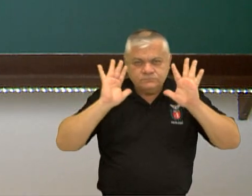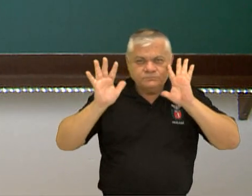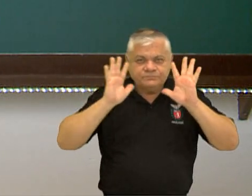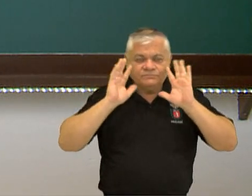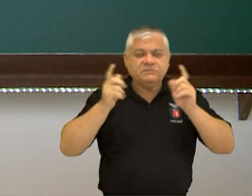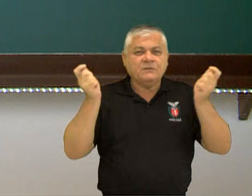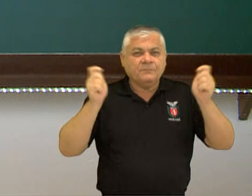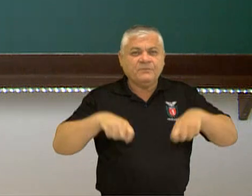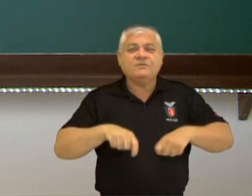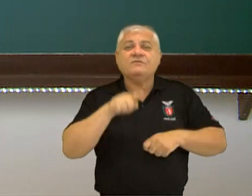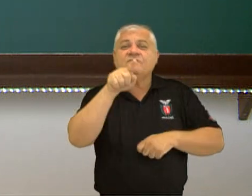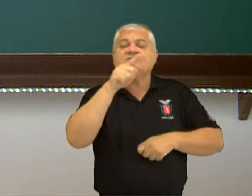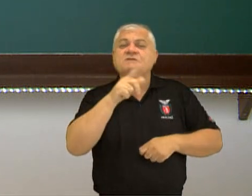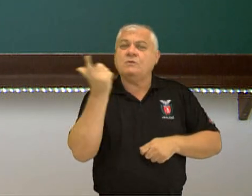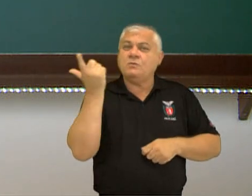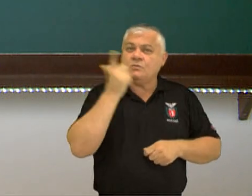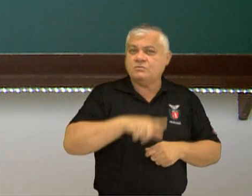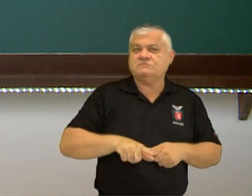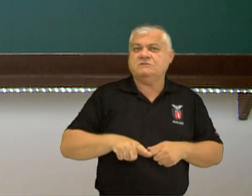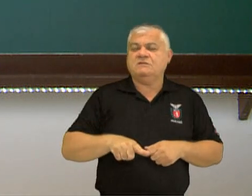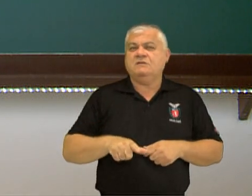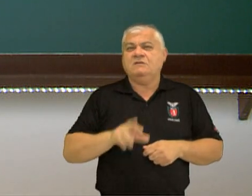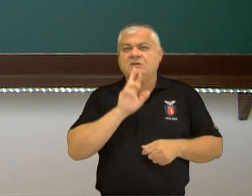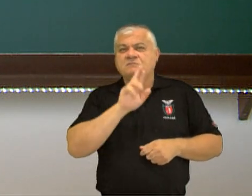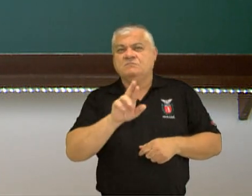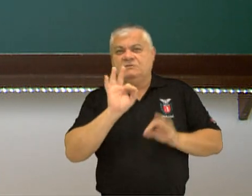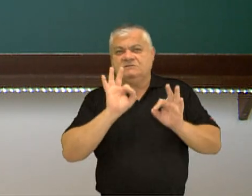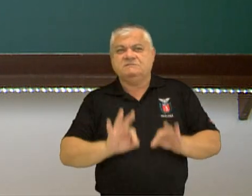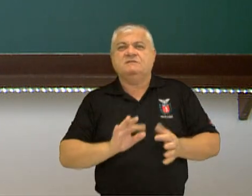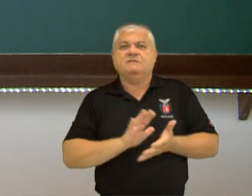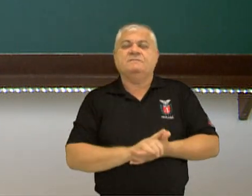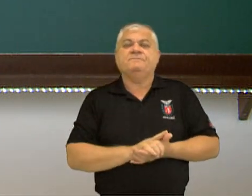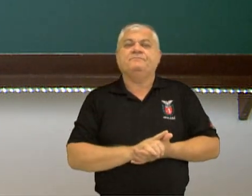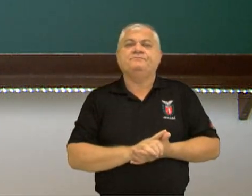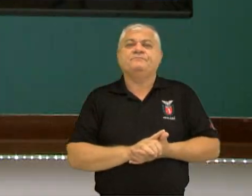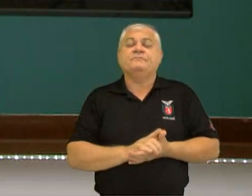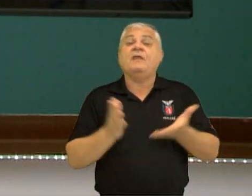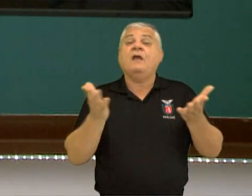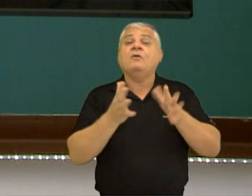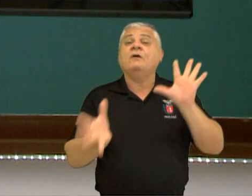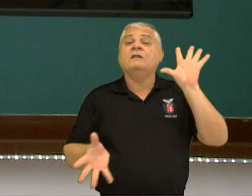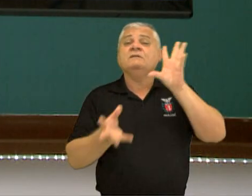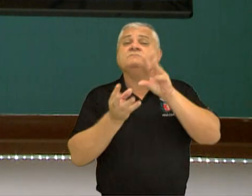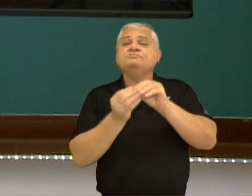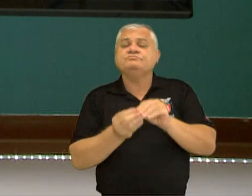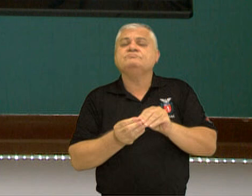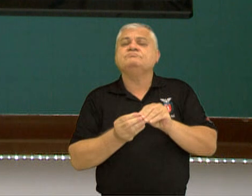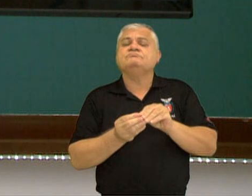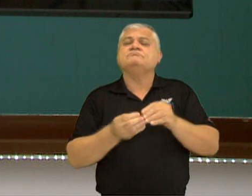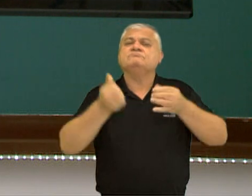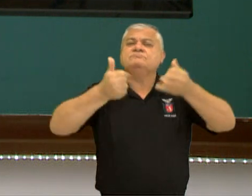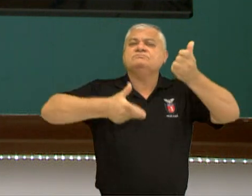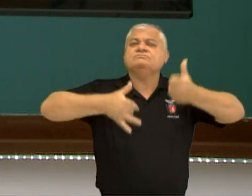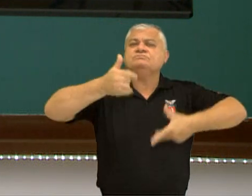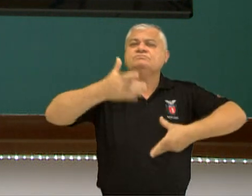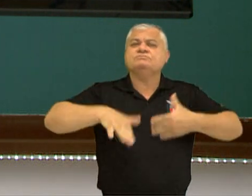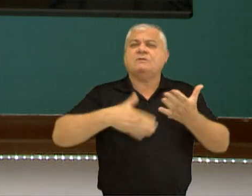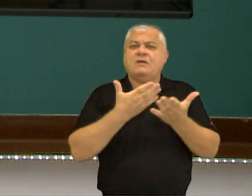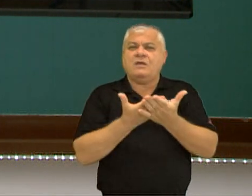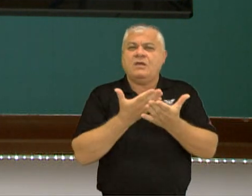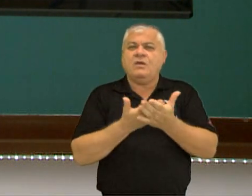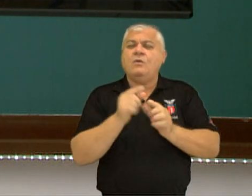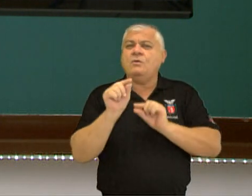você possa ter êxito na resolução da questão. Agora a gente vai fazer uma revisão do que nós trabalhamos na nossa aula de hoje,